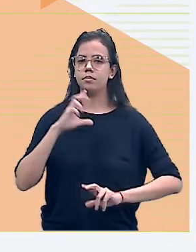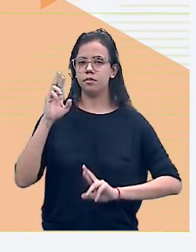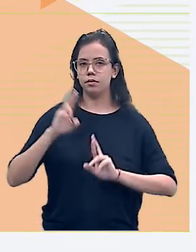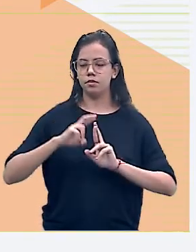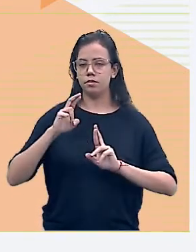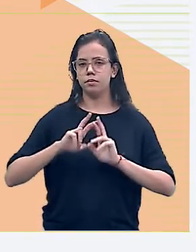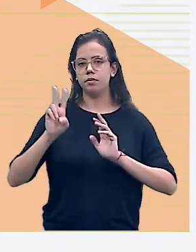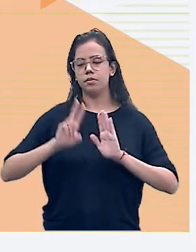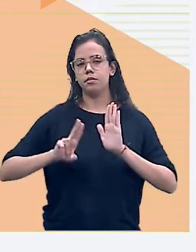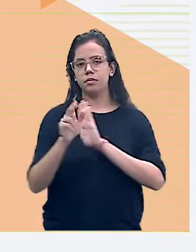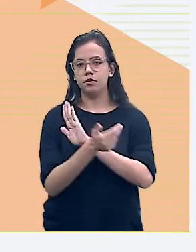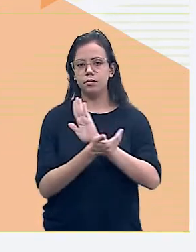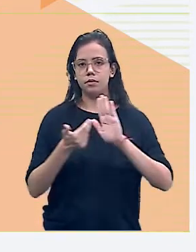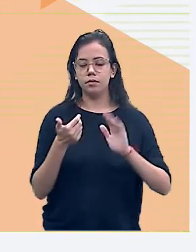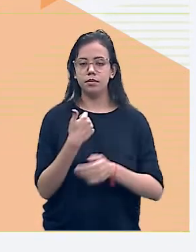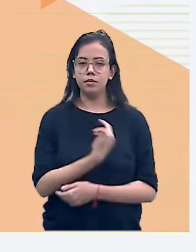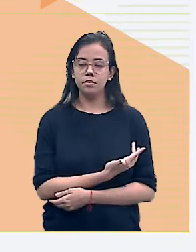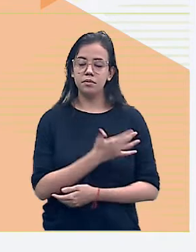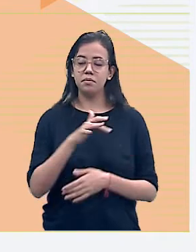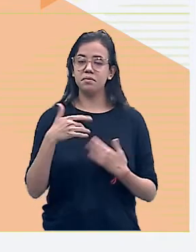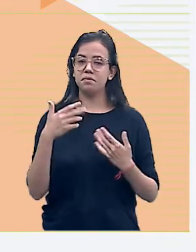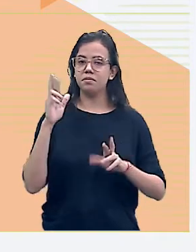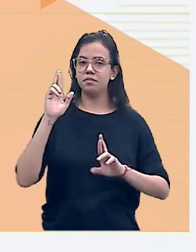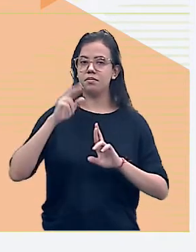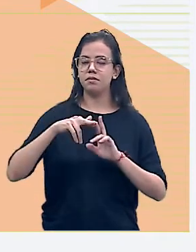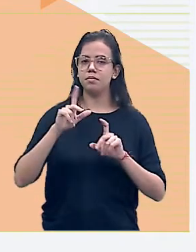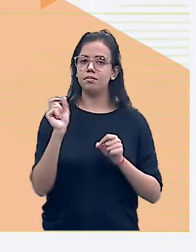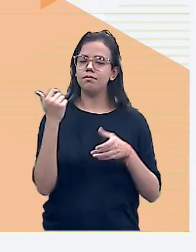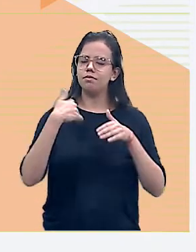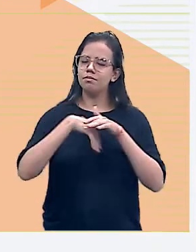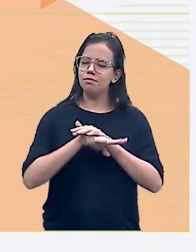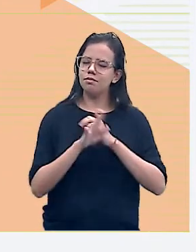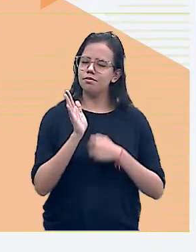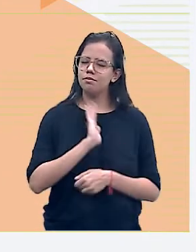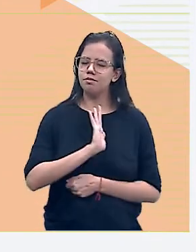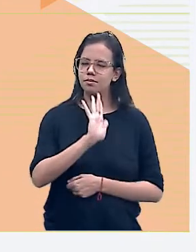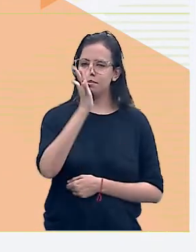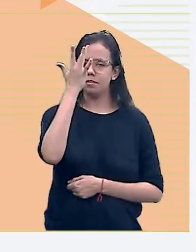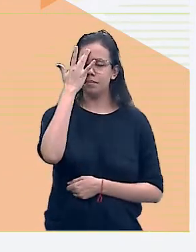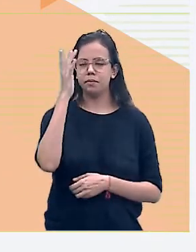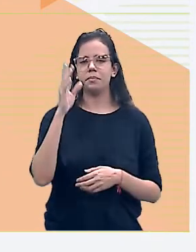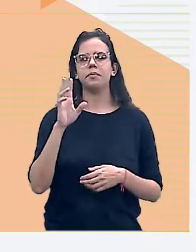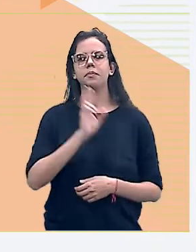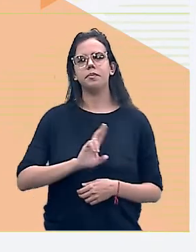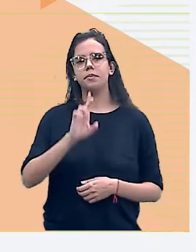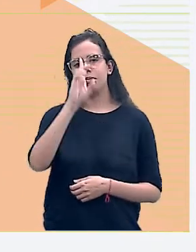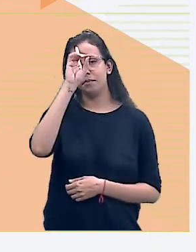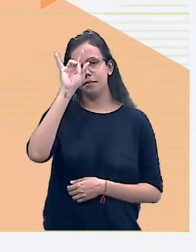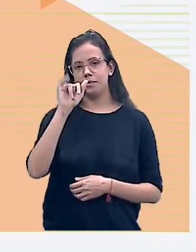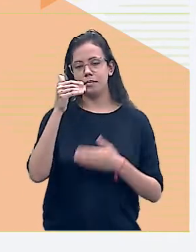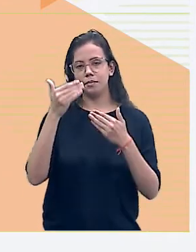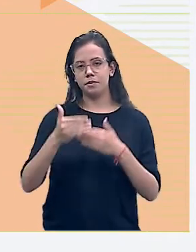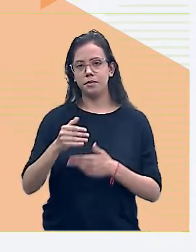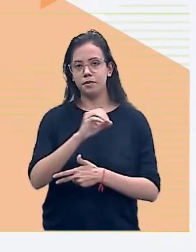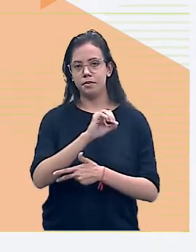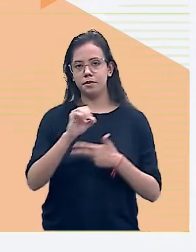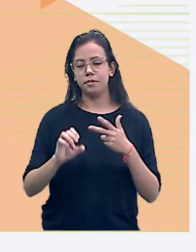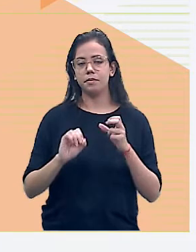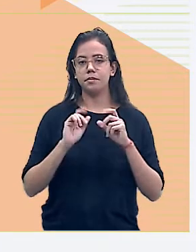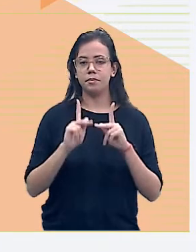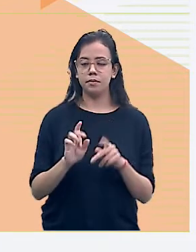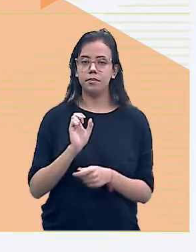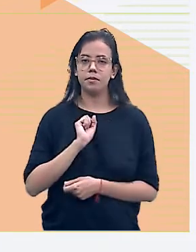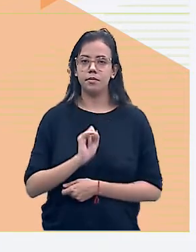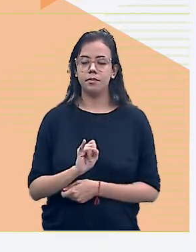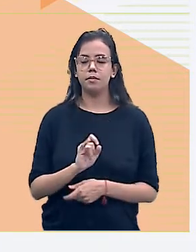referência a esse cara então é uma referência para você guardar no coraçãozinho e levar para o dia da prova do Enem beleza quem